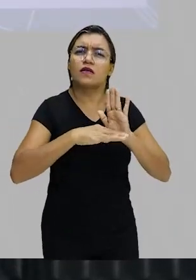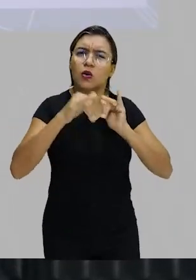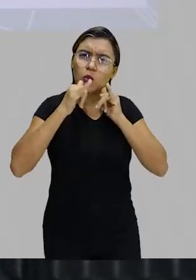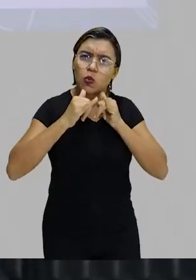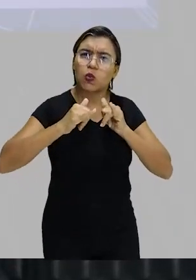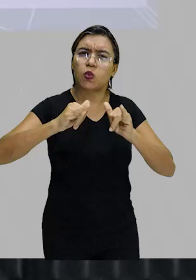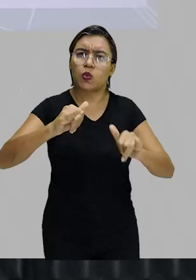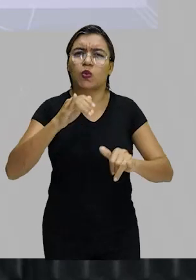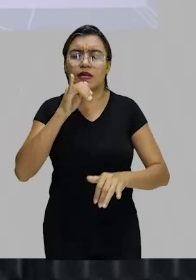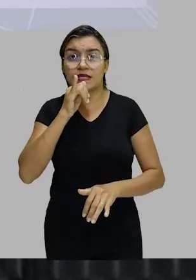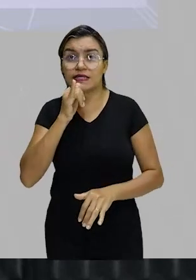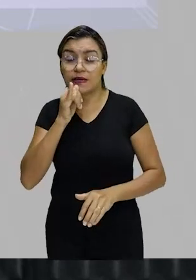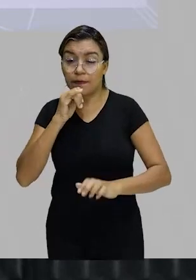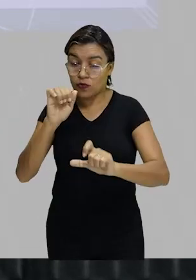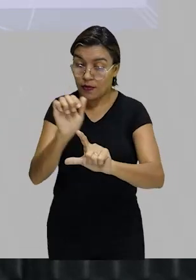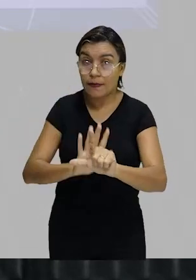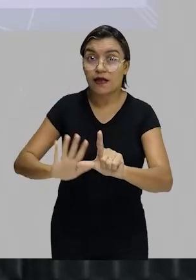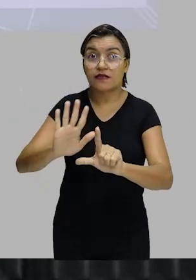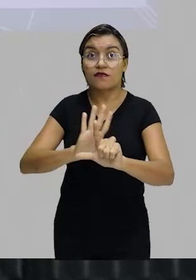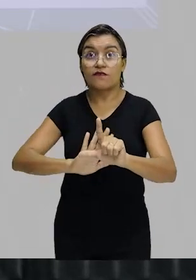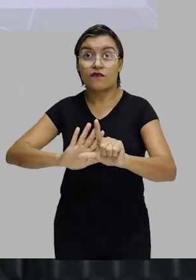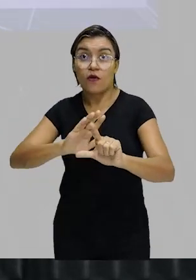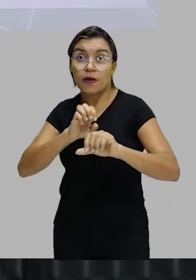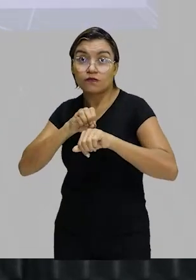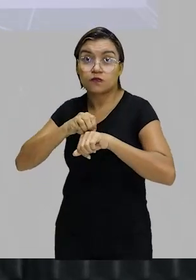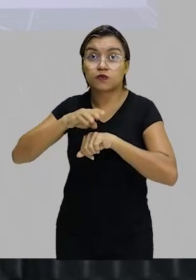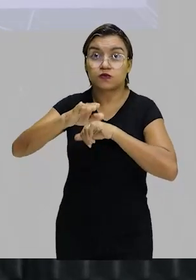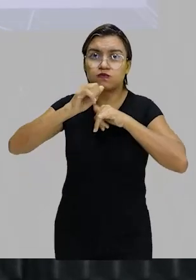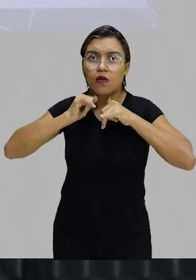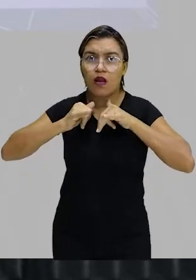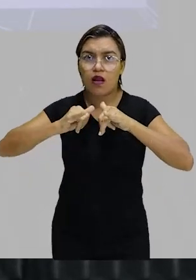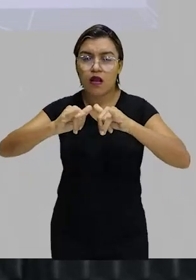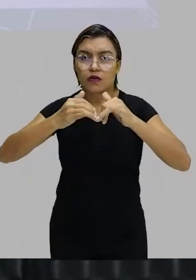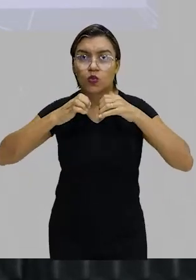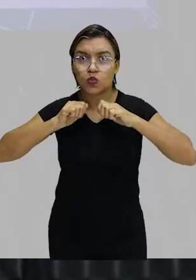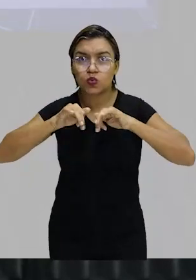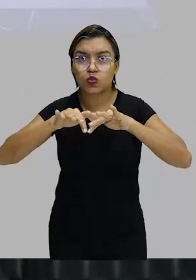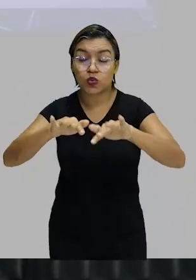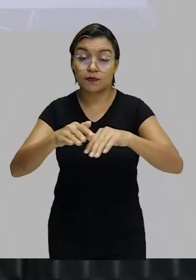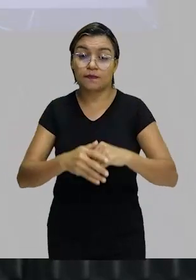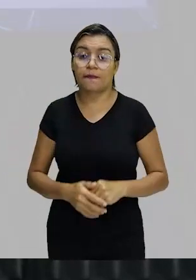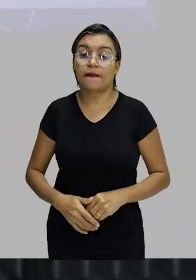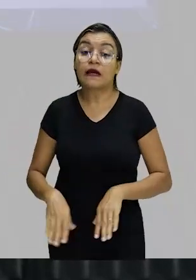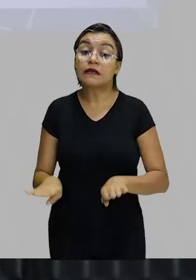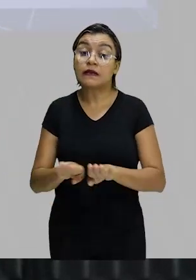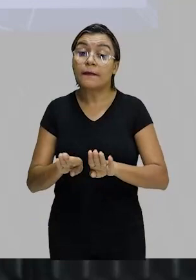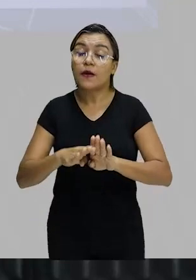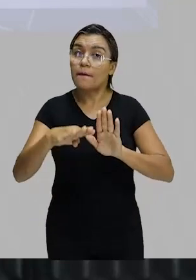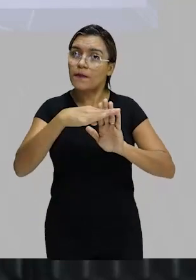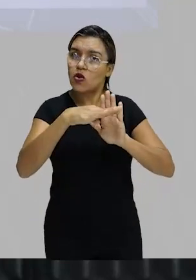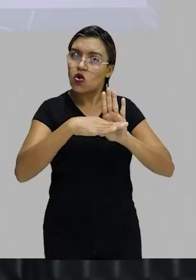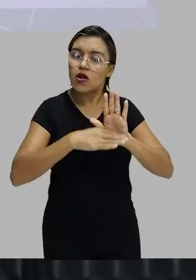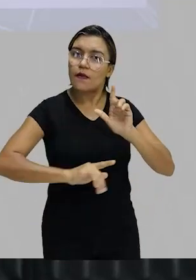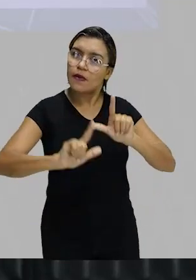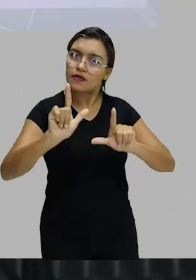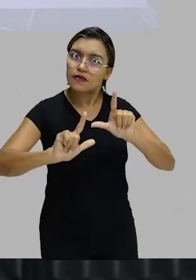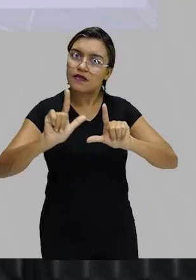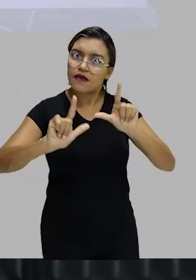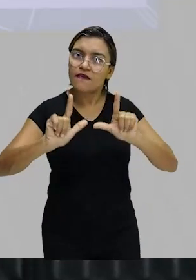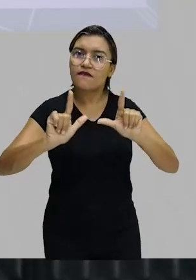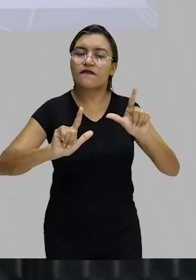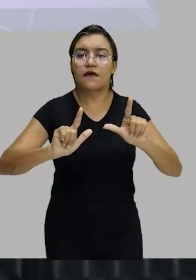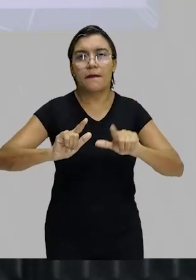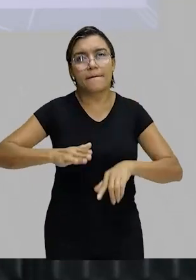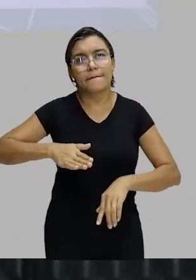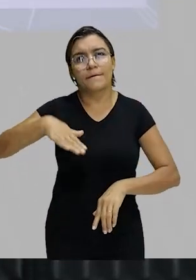nas plataformas de mídia. The highest ranking TV show, o programa de televisão, o programa de TV que